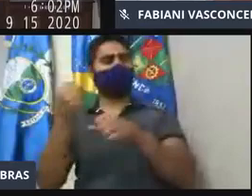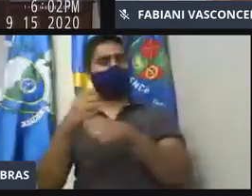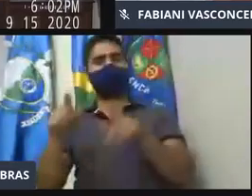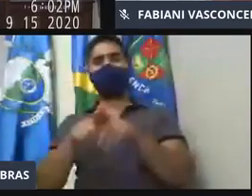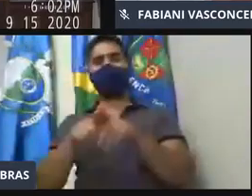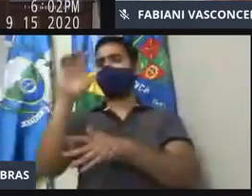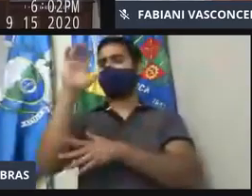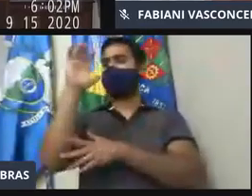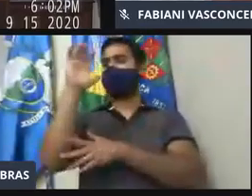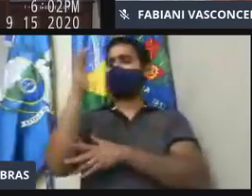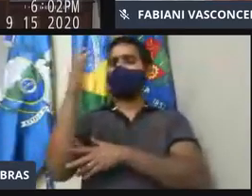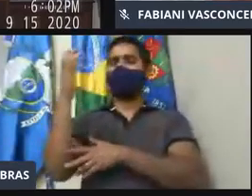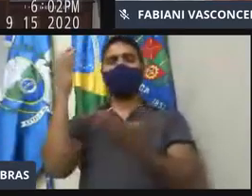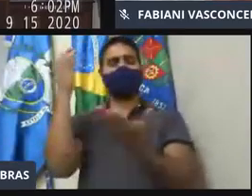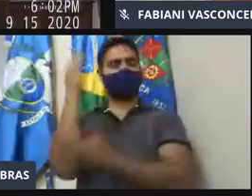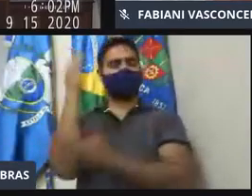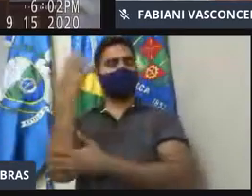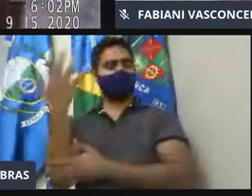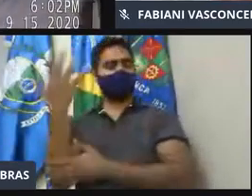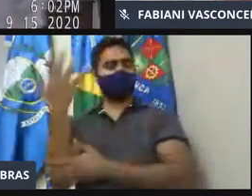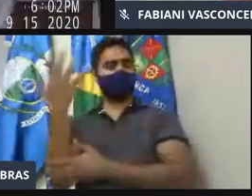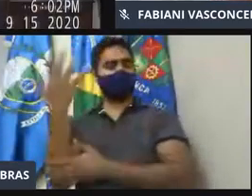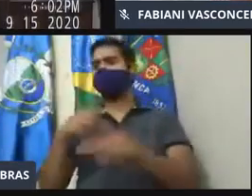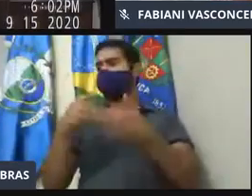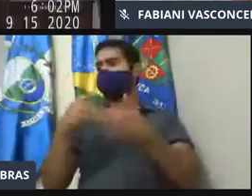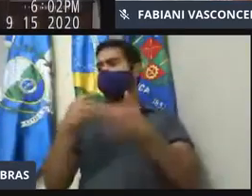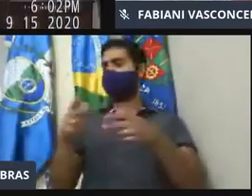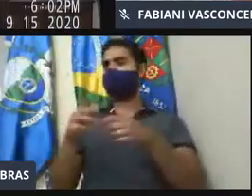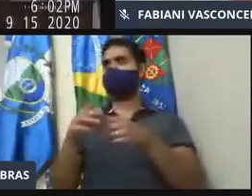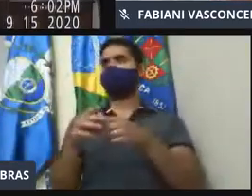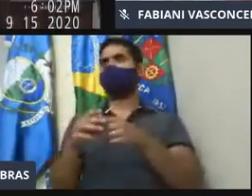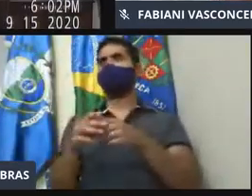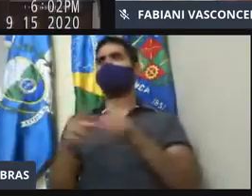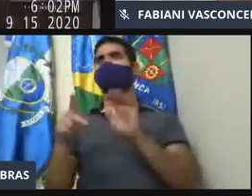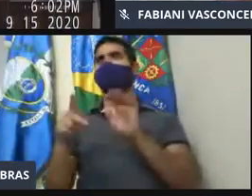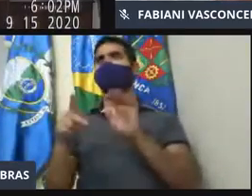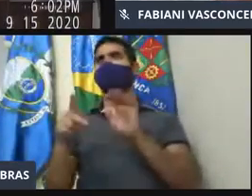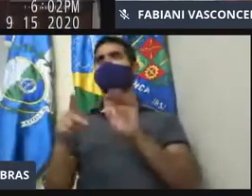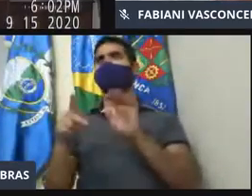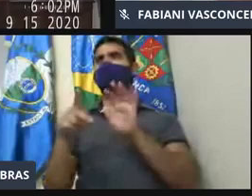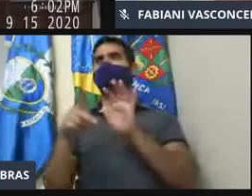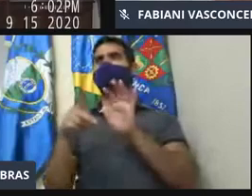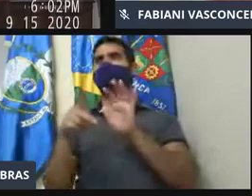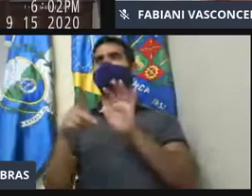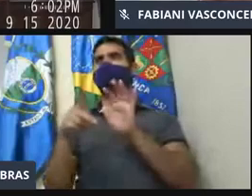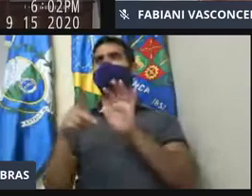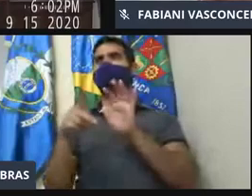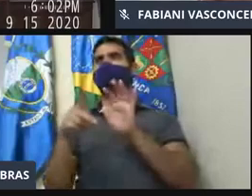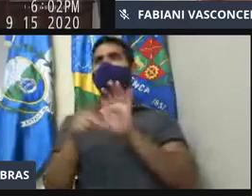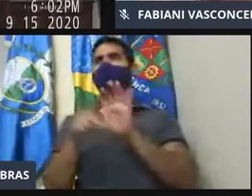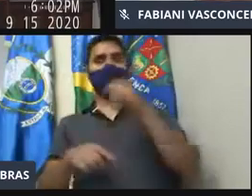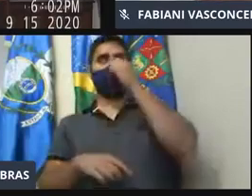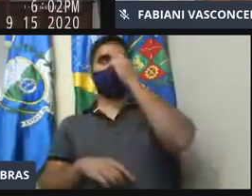resíduos sólidos inorgânicos, obedecendo todas as normas técnicas e também